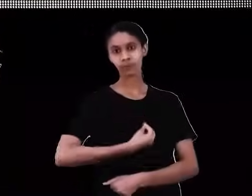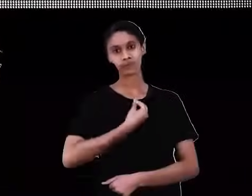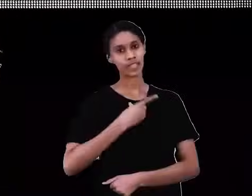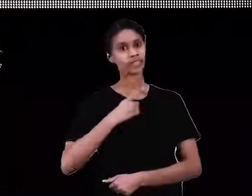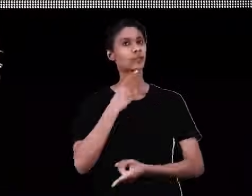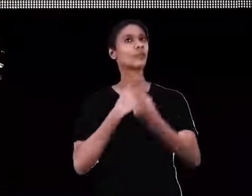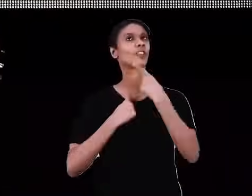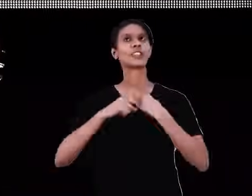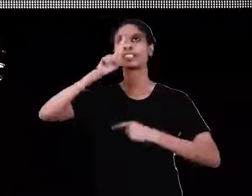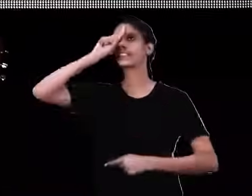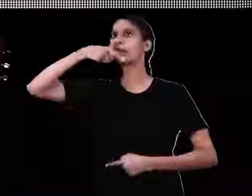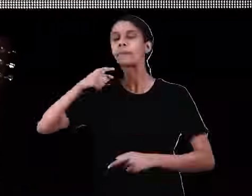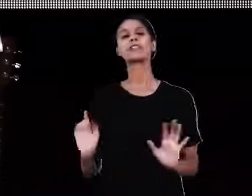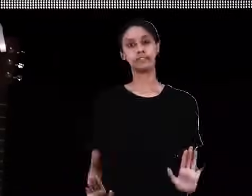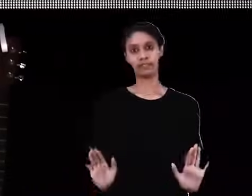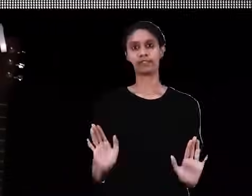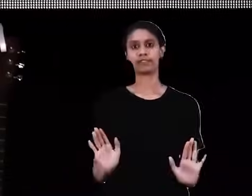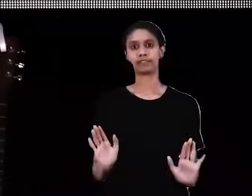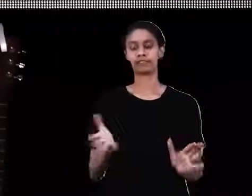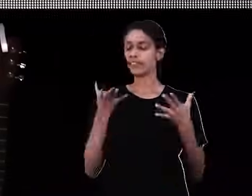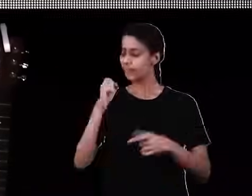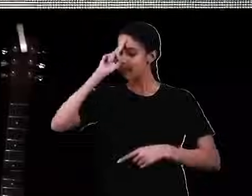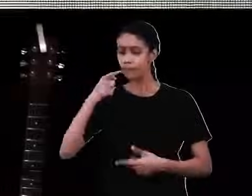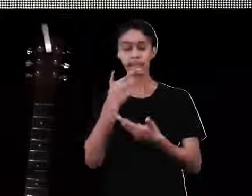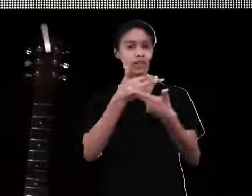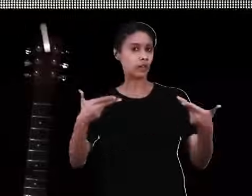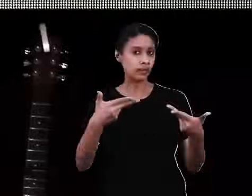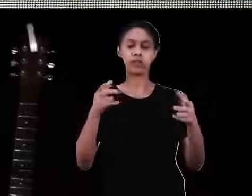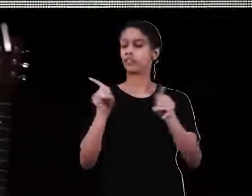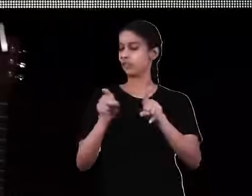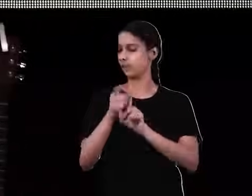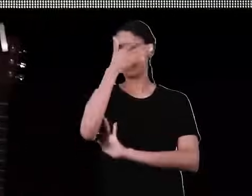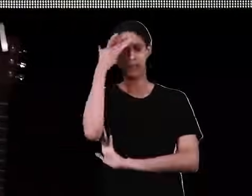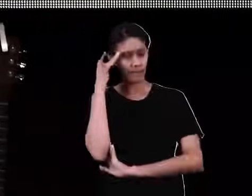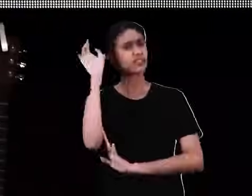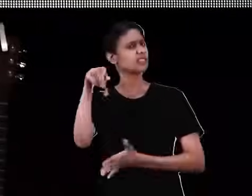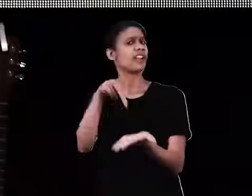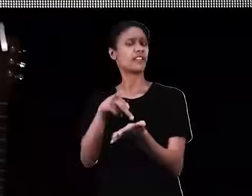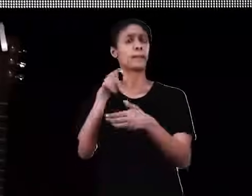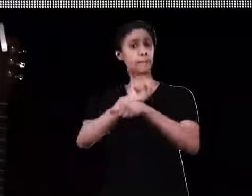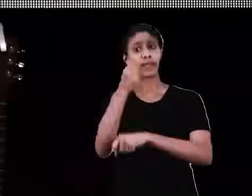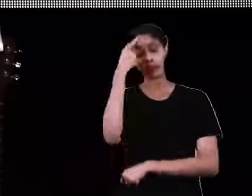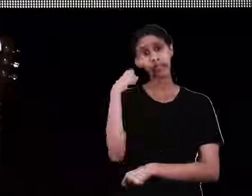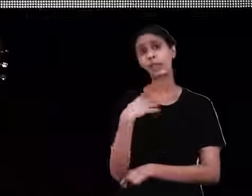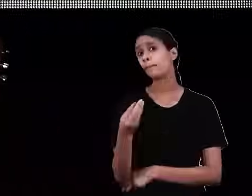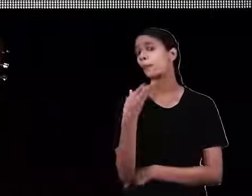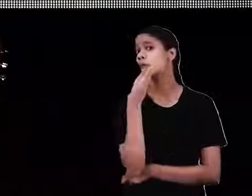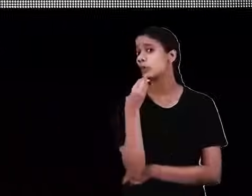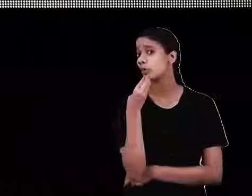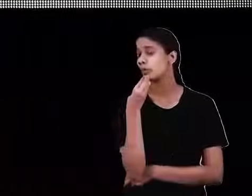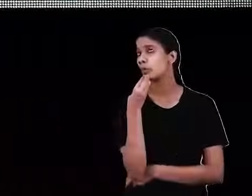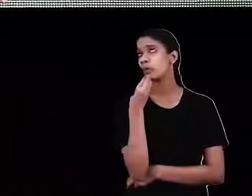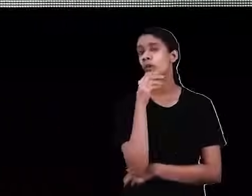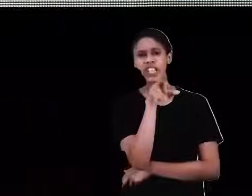com desejo de governo, é ou não é, gente? Todo mundo quer mandar em algo ou alguém, essa é a verdade, gente. Para e pensa, se tu tem muitos irmãos, é a verdade, o